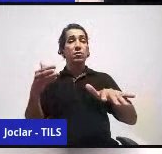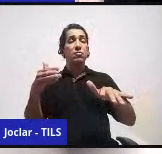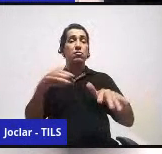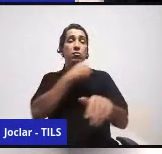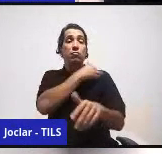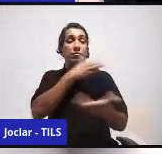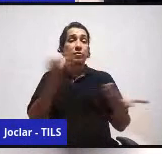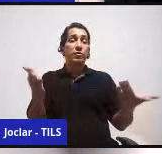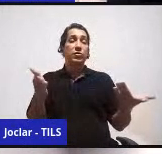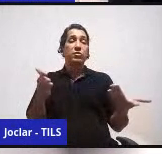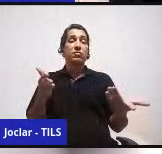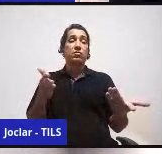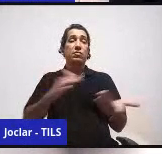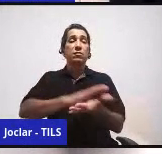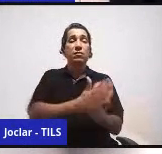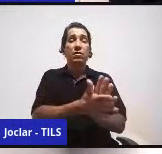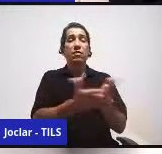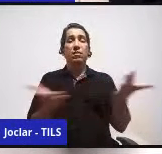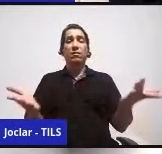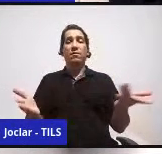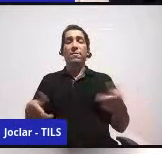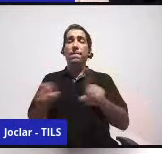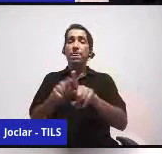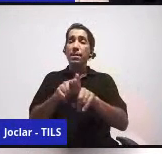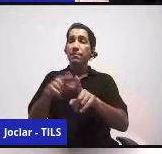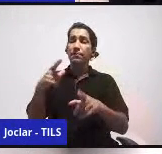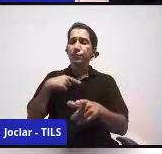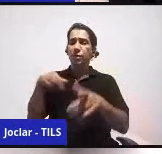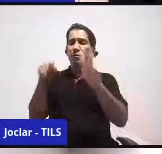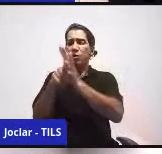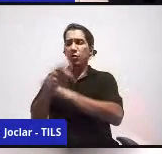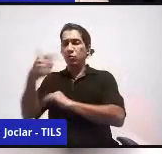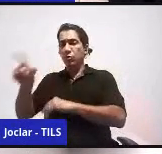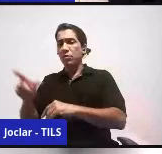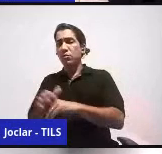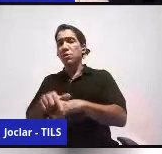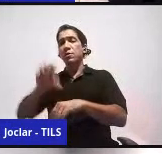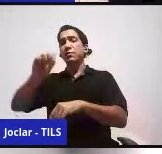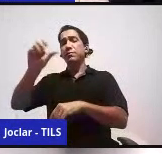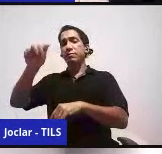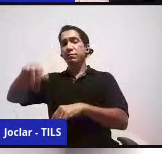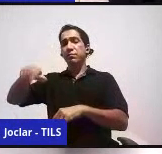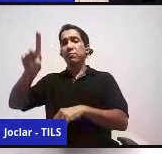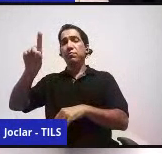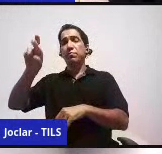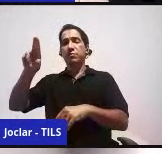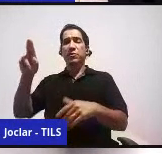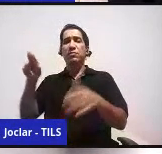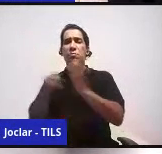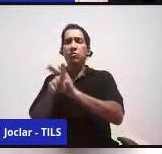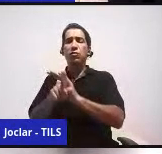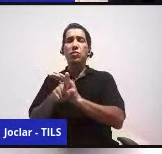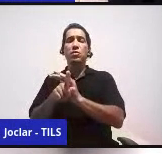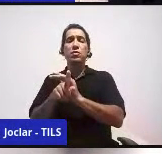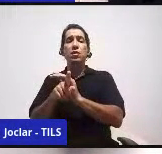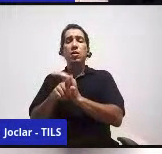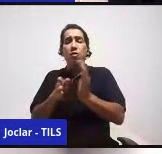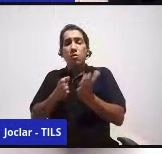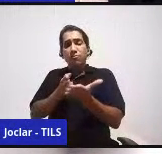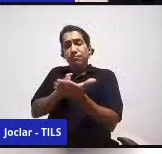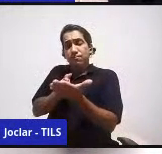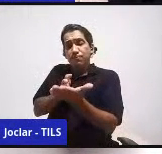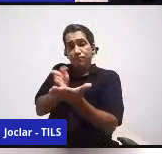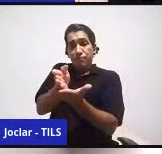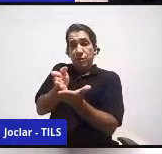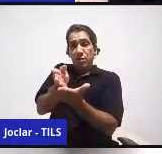nosso aluno Sandro, né? Ele perguntou se o caminho para a transformação digital está condicionado